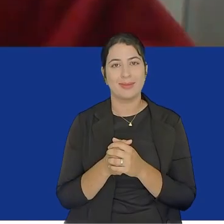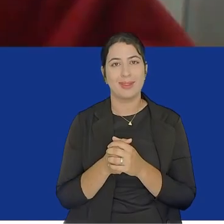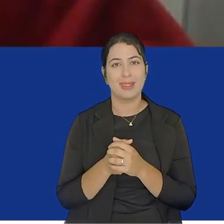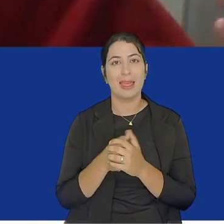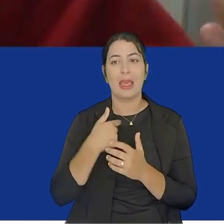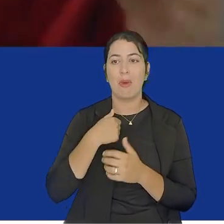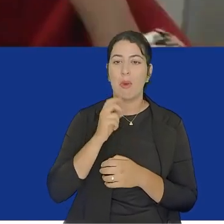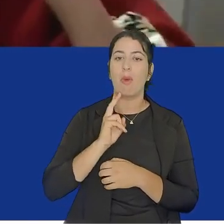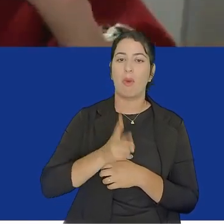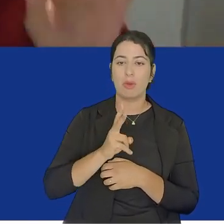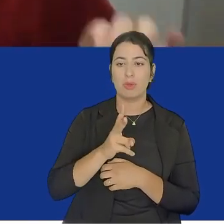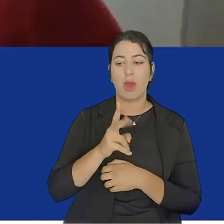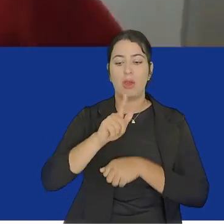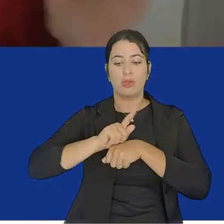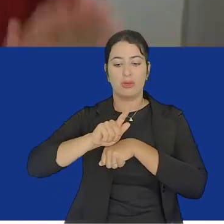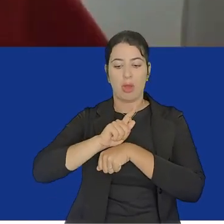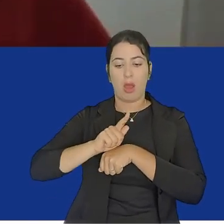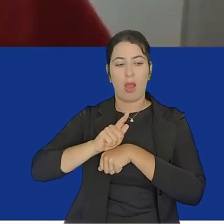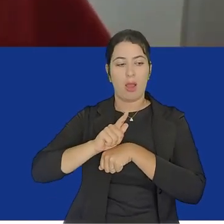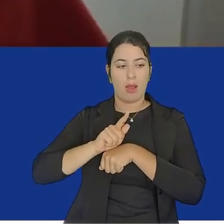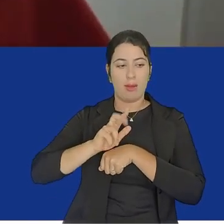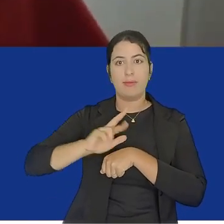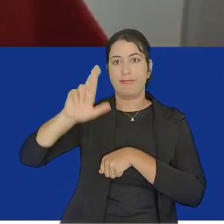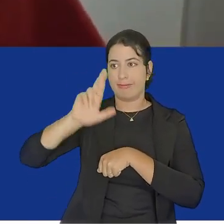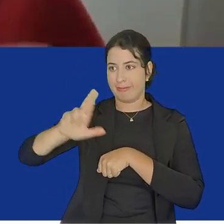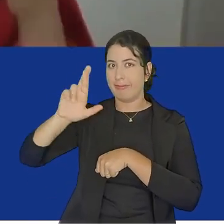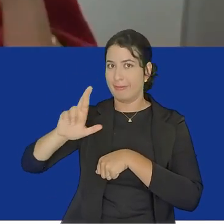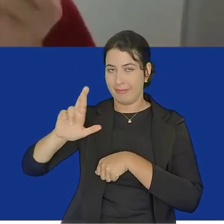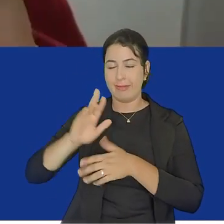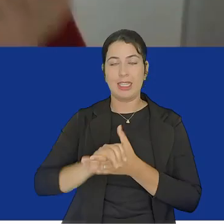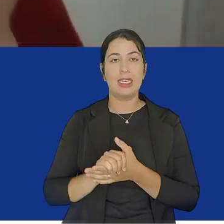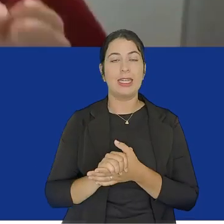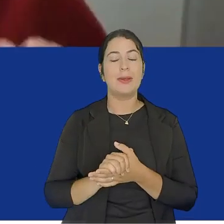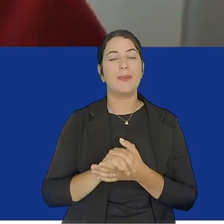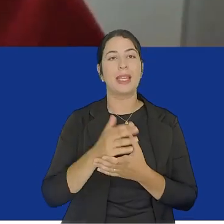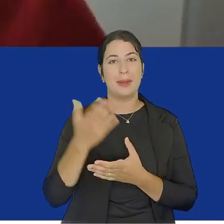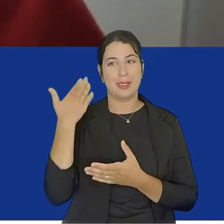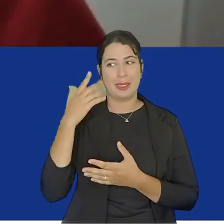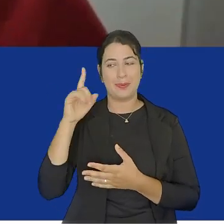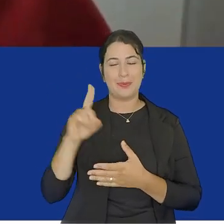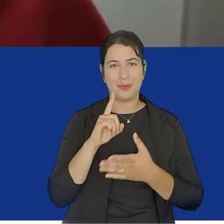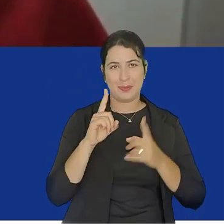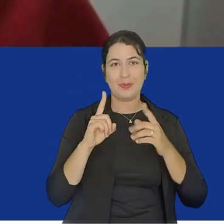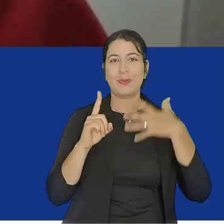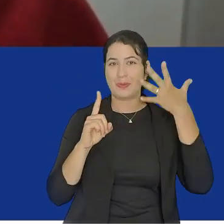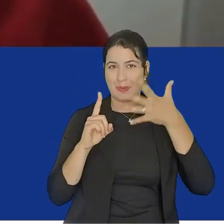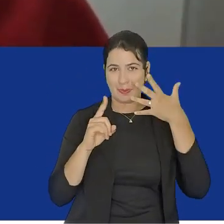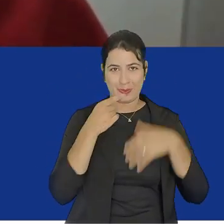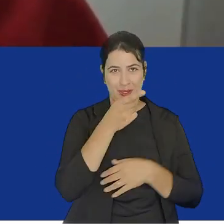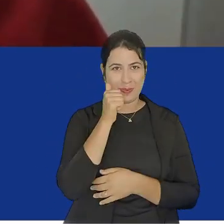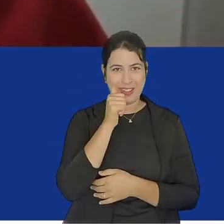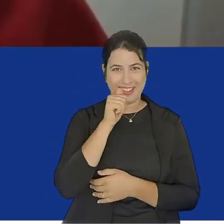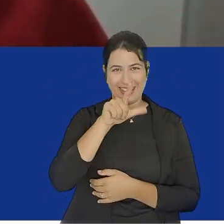continuar sendo gestora? A Liz, você sabe que eu estava numa palestra da Liz, gente? Ela falou uma coisa muito interessante. Ela